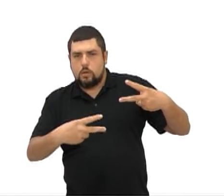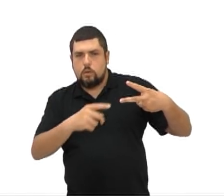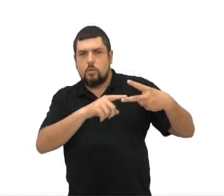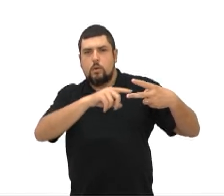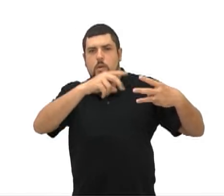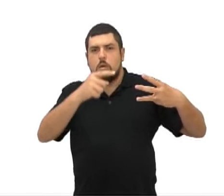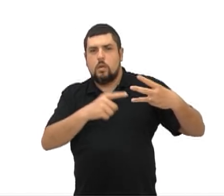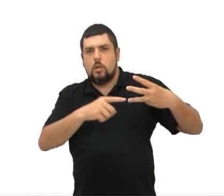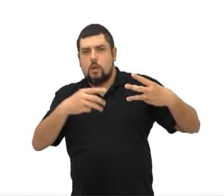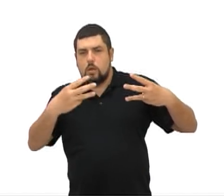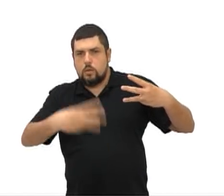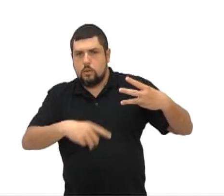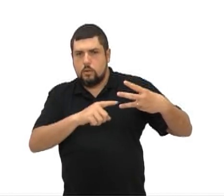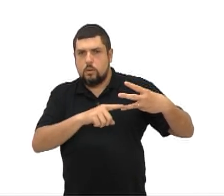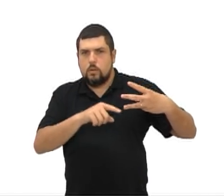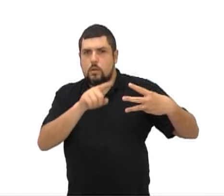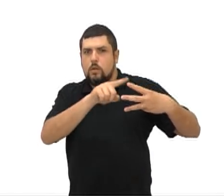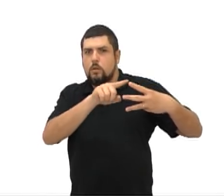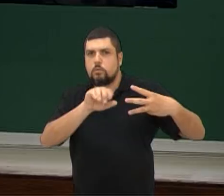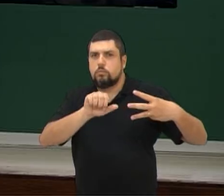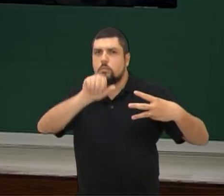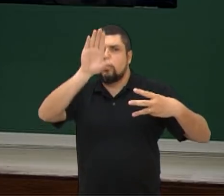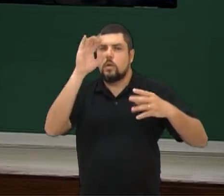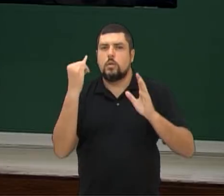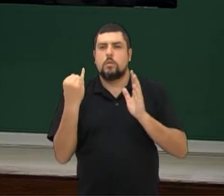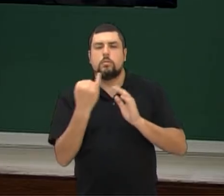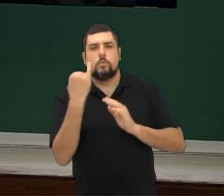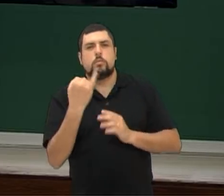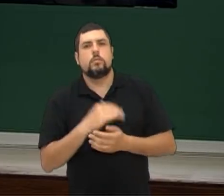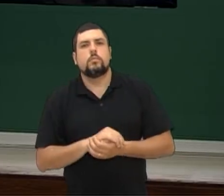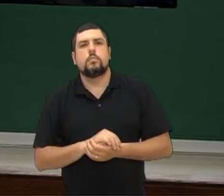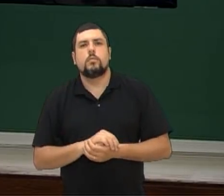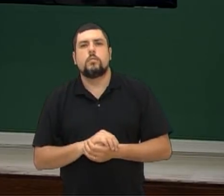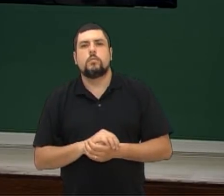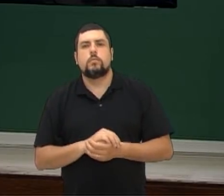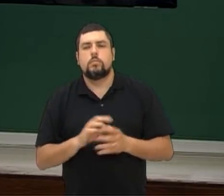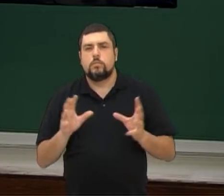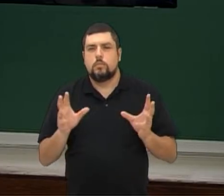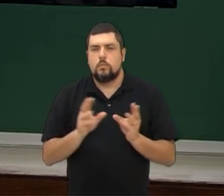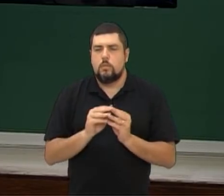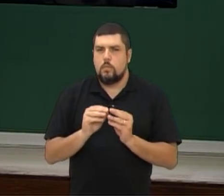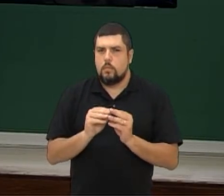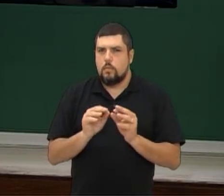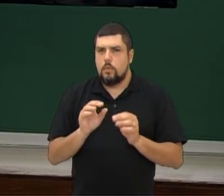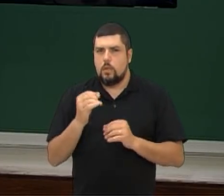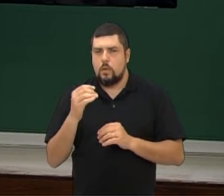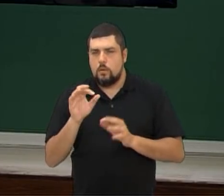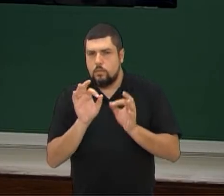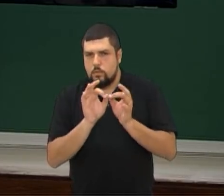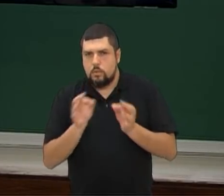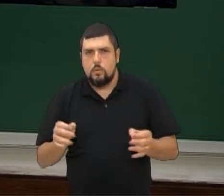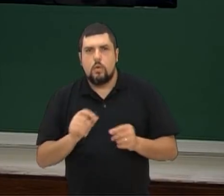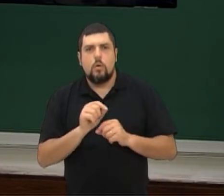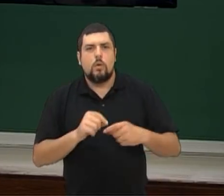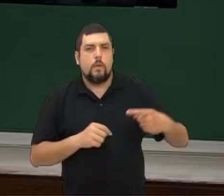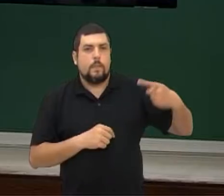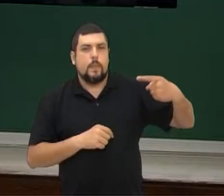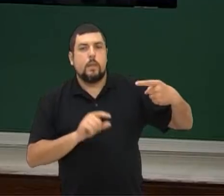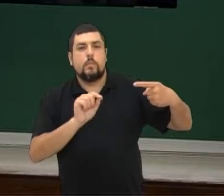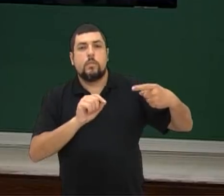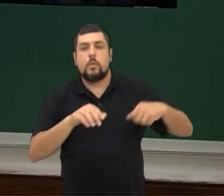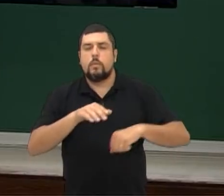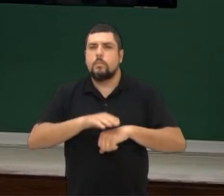quem é a terceira? Ele. Ou seja, em palavras mais simples, a primeira pessoa do verbo é a pessoa mais